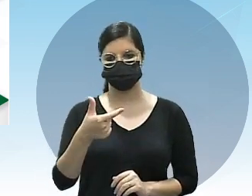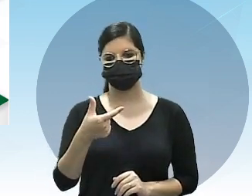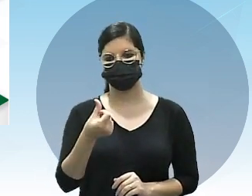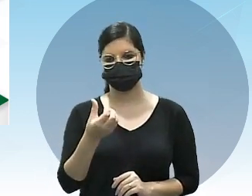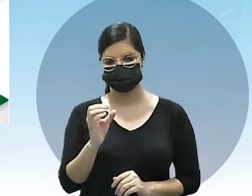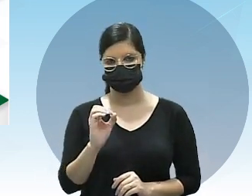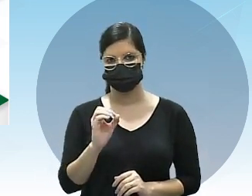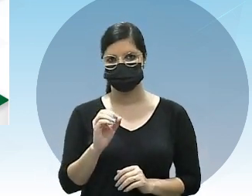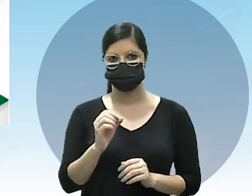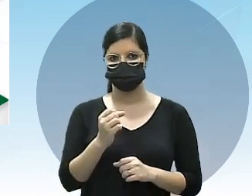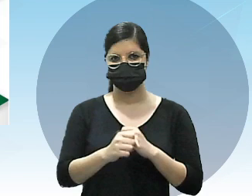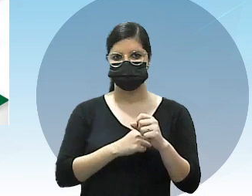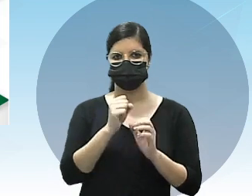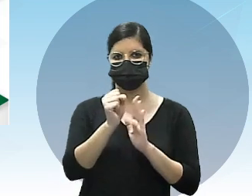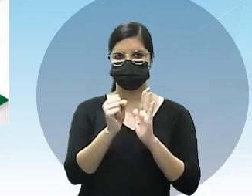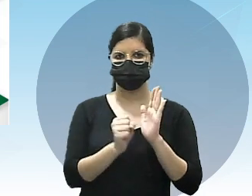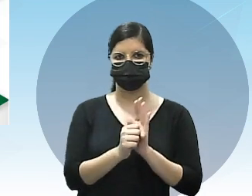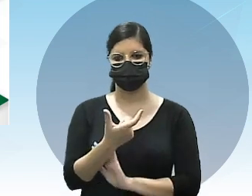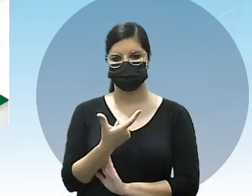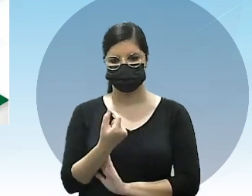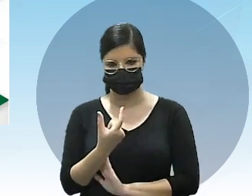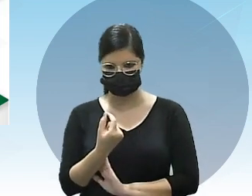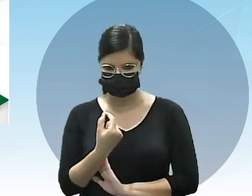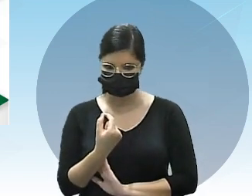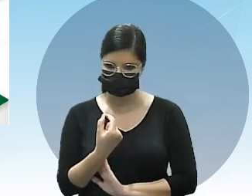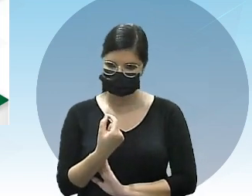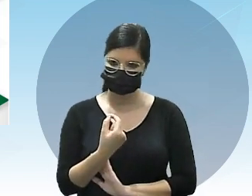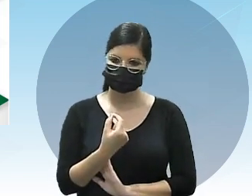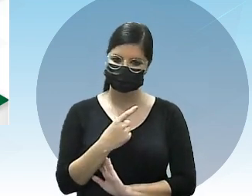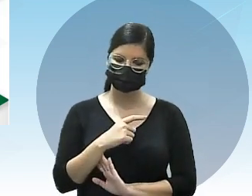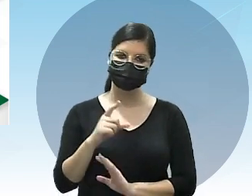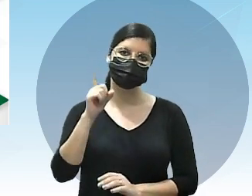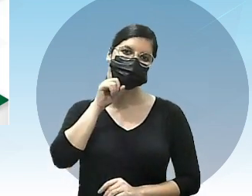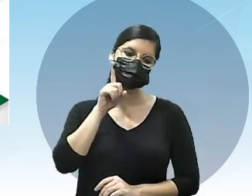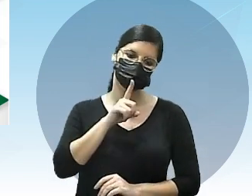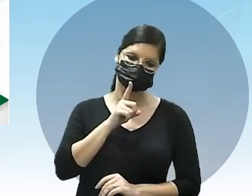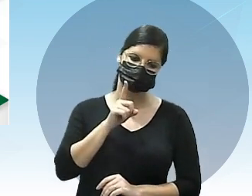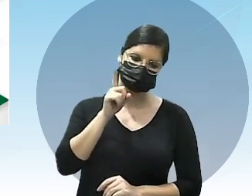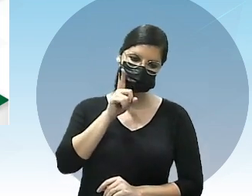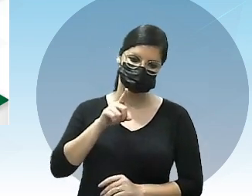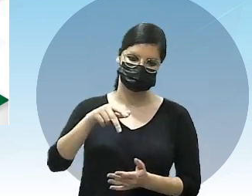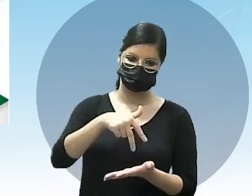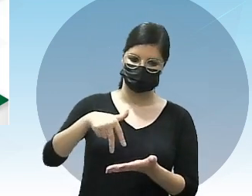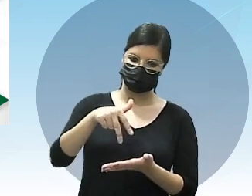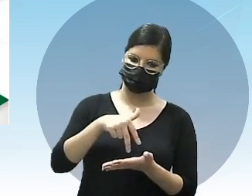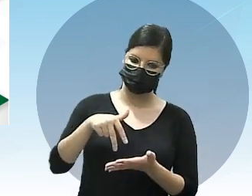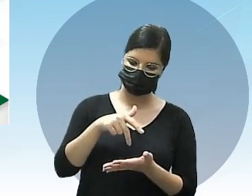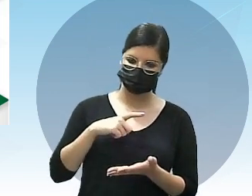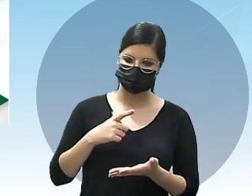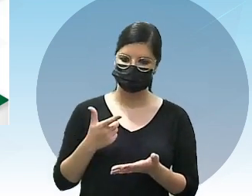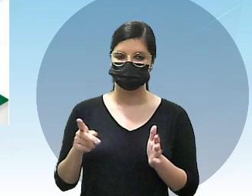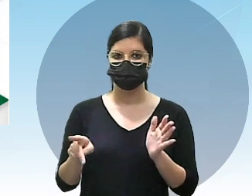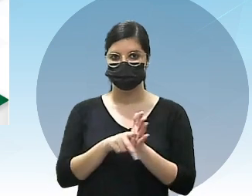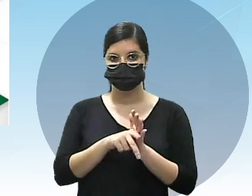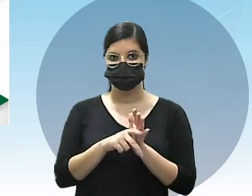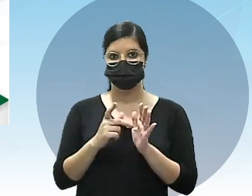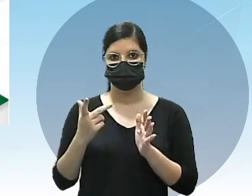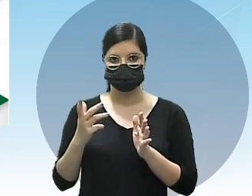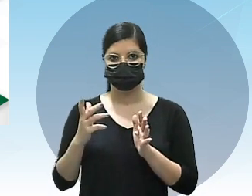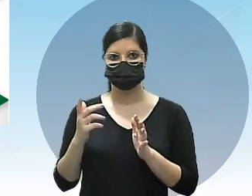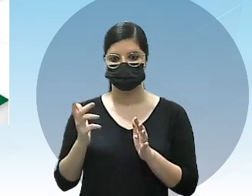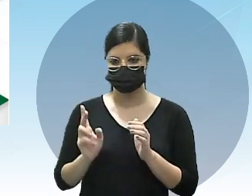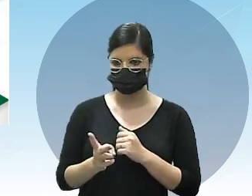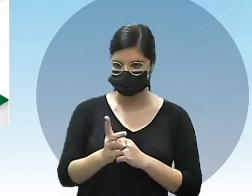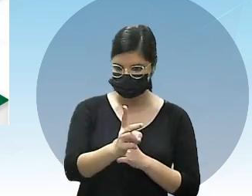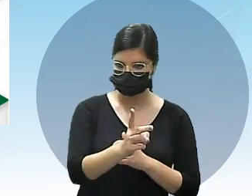século 20 ou seja lá pelos anos 1950 a 60 nos Estados Unidos a dança contemporânea ela veio ela veio